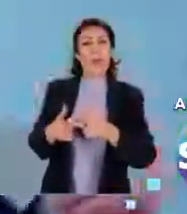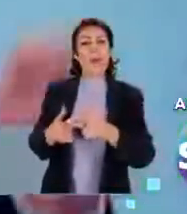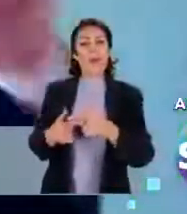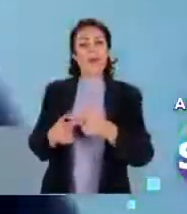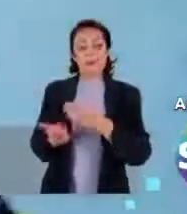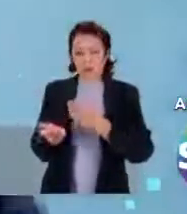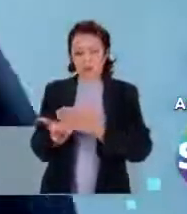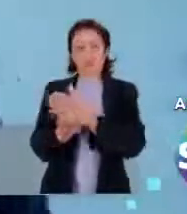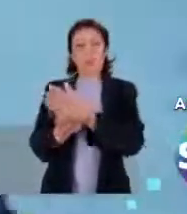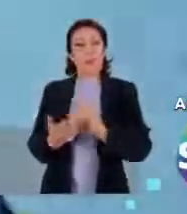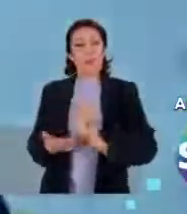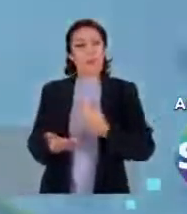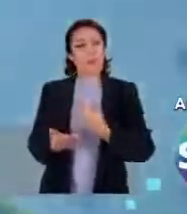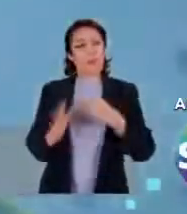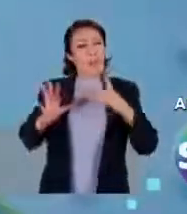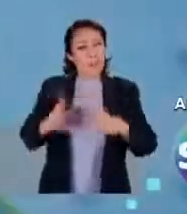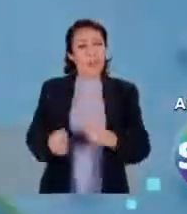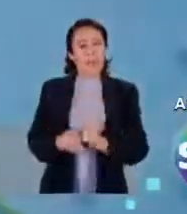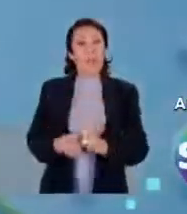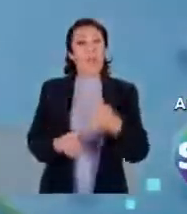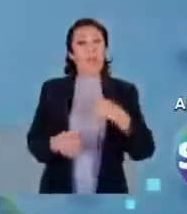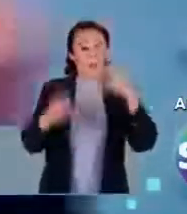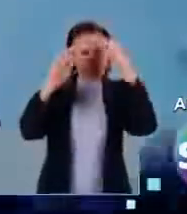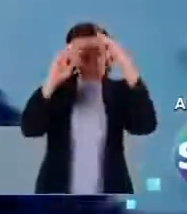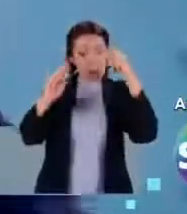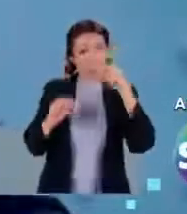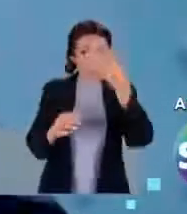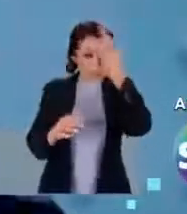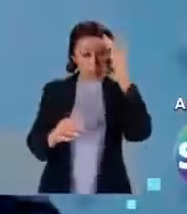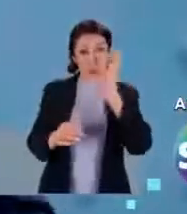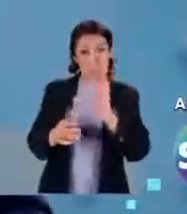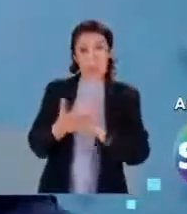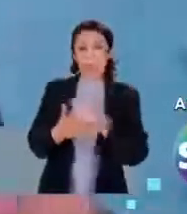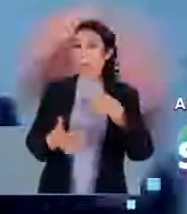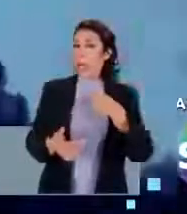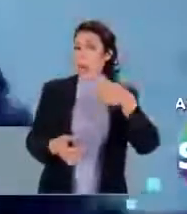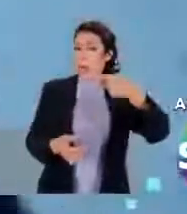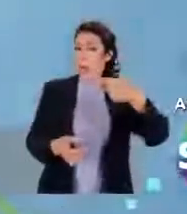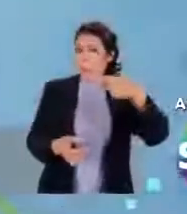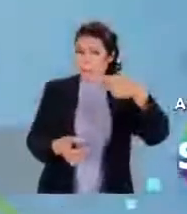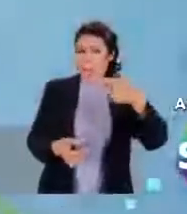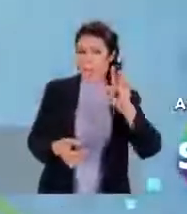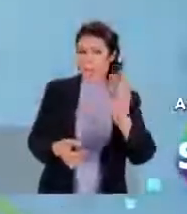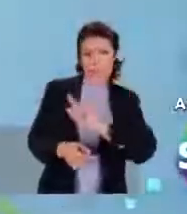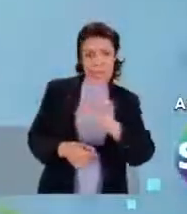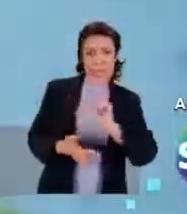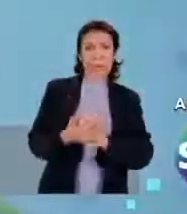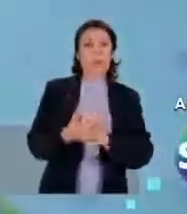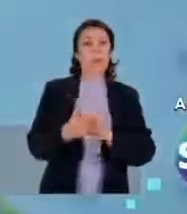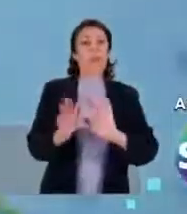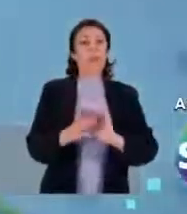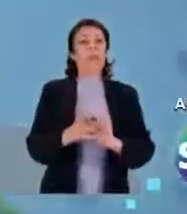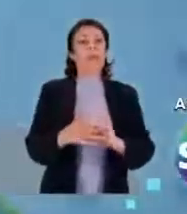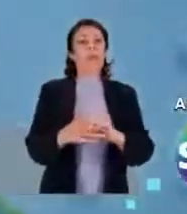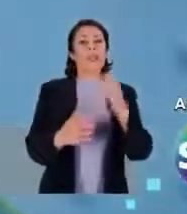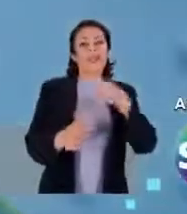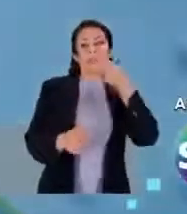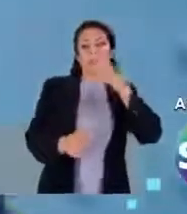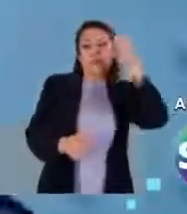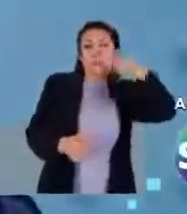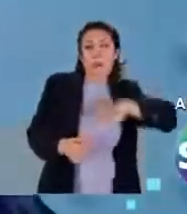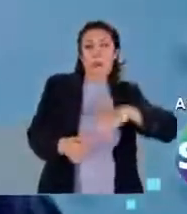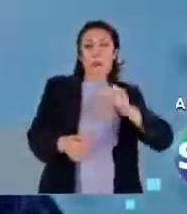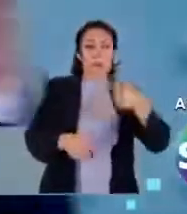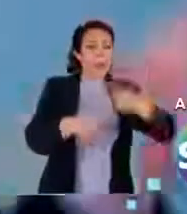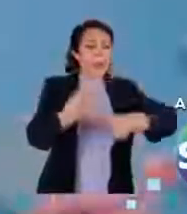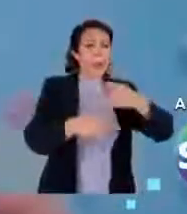por rico que trabalhou e ganhou a sua riqueza trabalhando honestamente eu não sou o PT que esculhamba rico mas faz o serviço dos ricos fazendo a política de